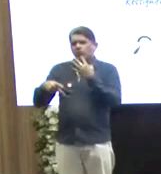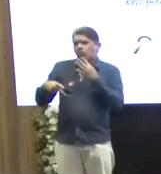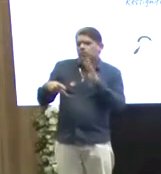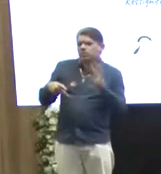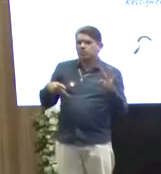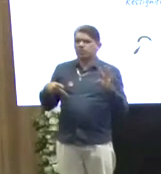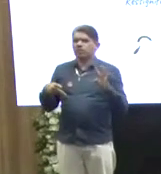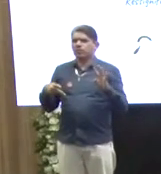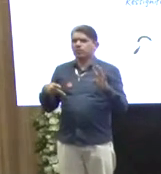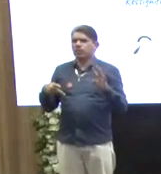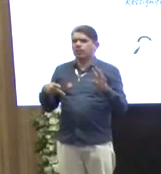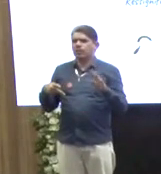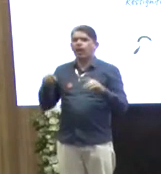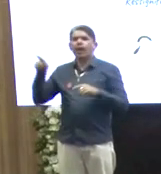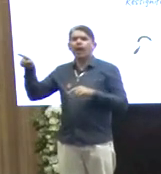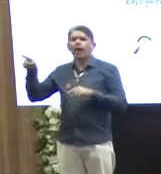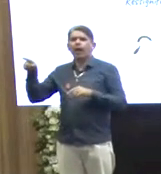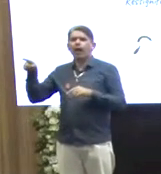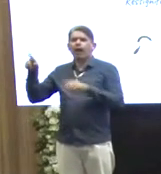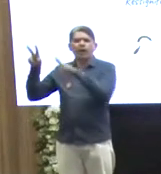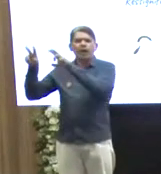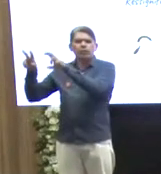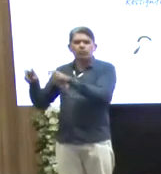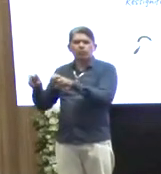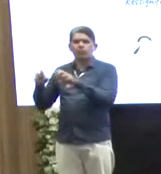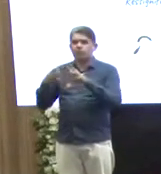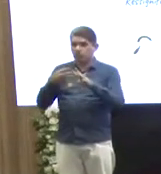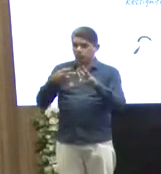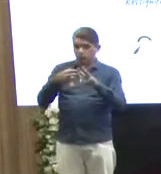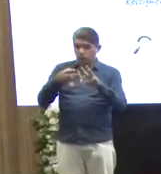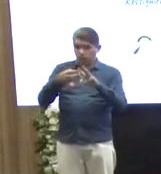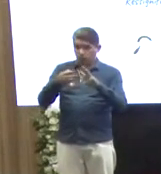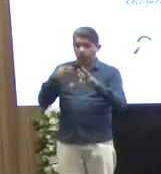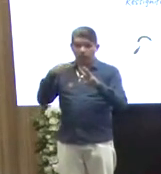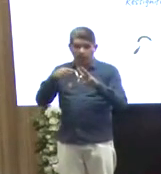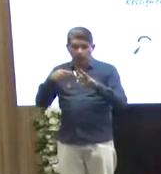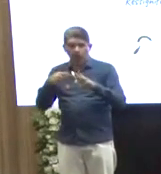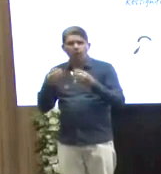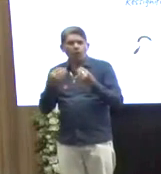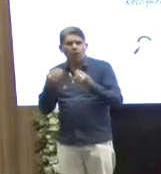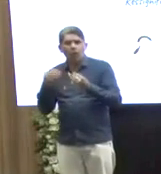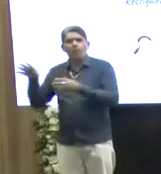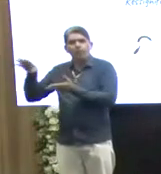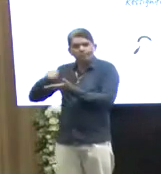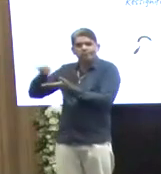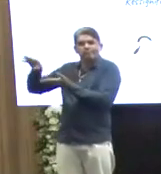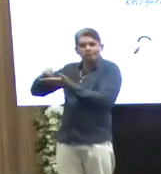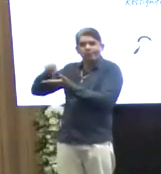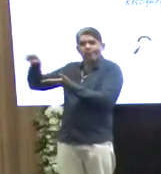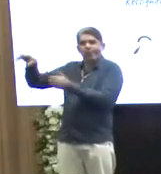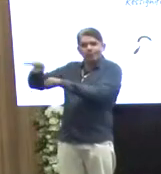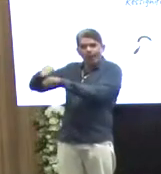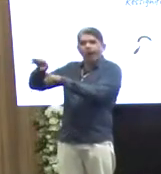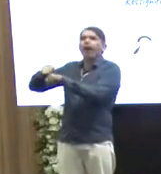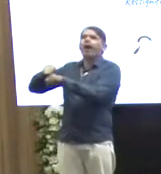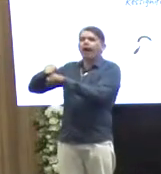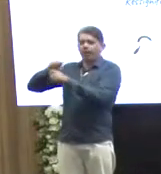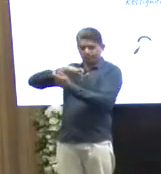de mundo, para a partir dela eu basear a experiência das outras pessoas no mundo. E não é assim. Tanto é que a professora falou, olha, nós